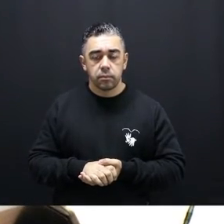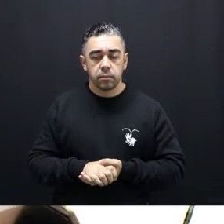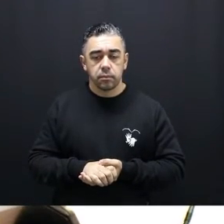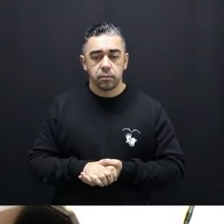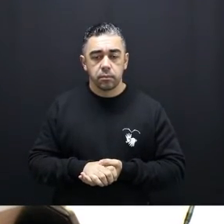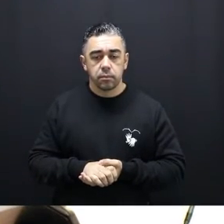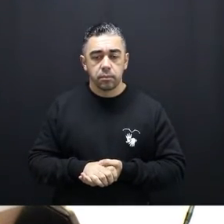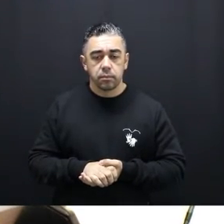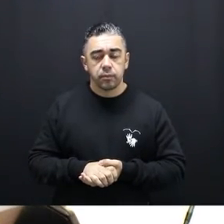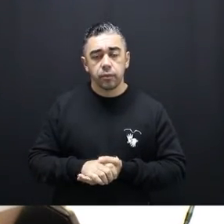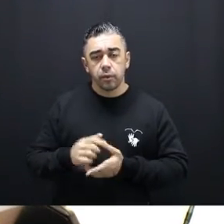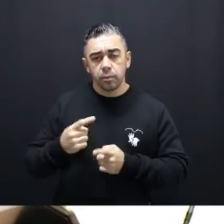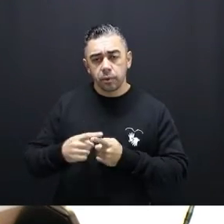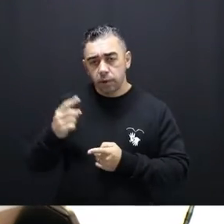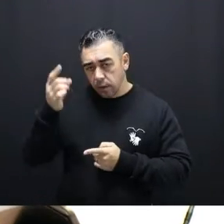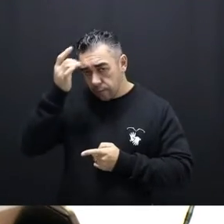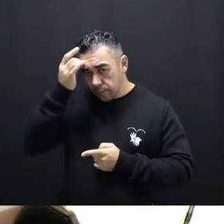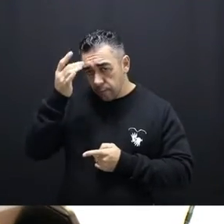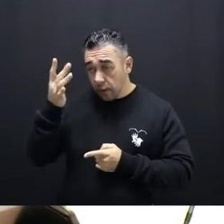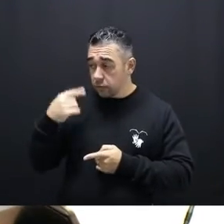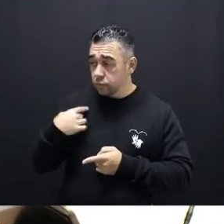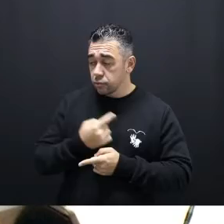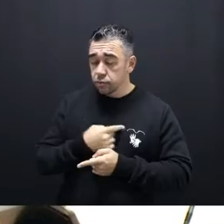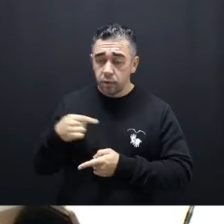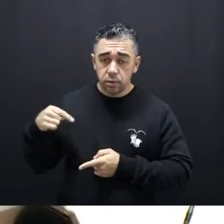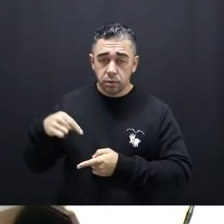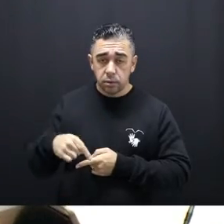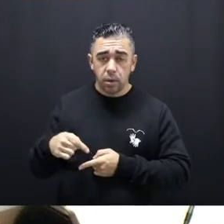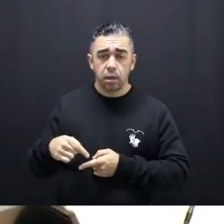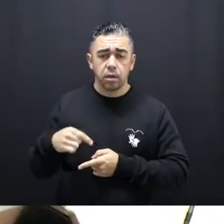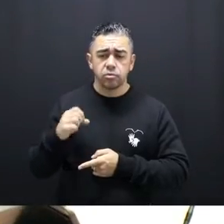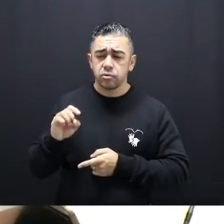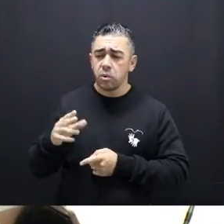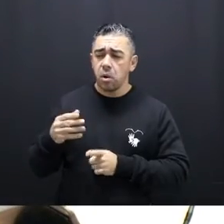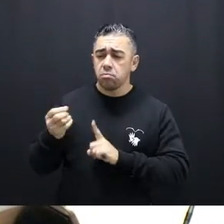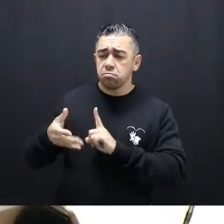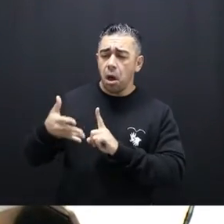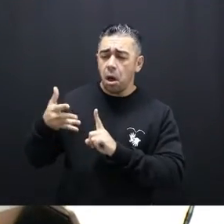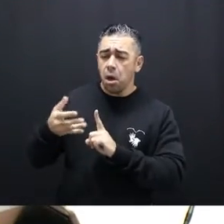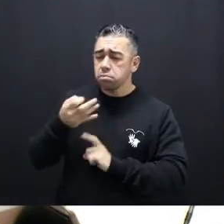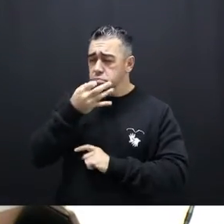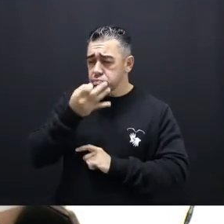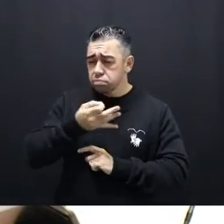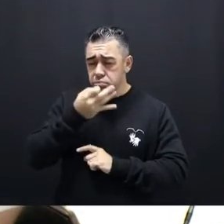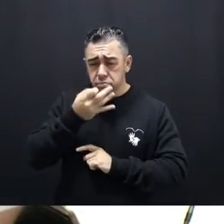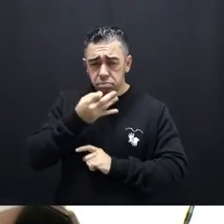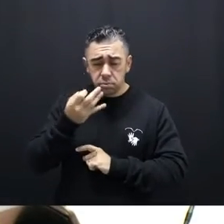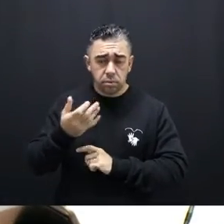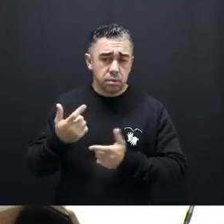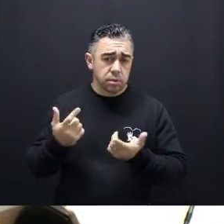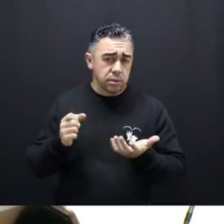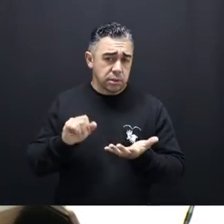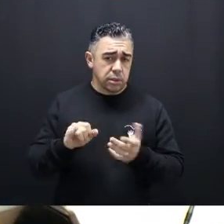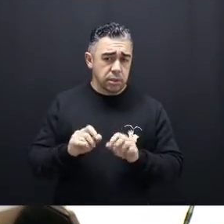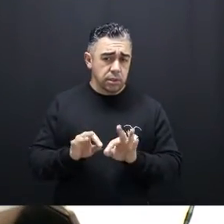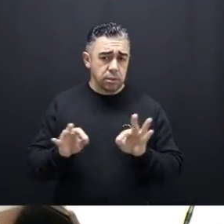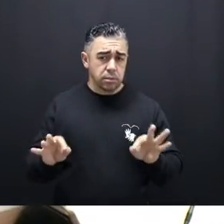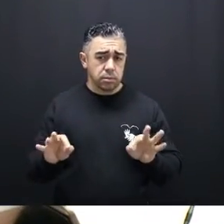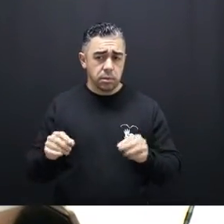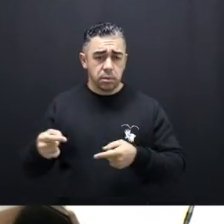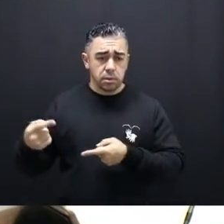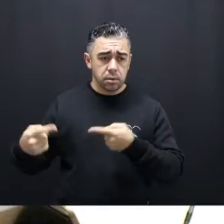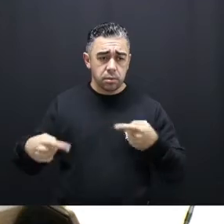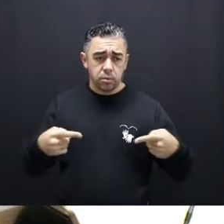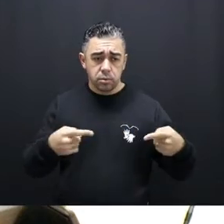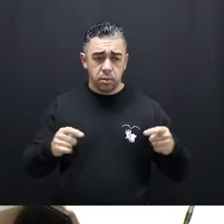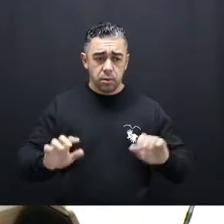porque fica muito fácil de pegar a palavra aqui fica correntinho vago Eu não sei por que complicar uma coisa tão simples eu vou excursão aqui